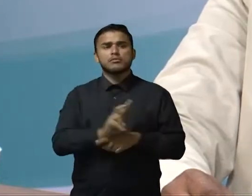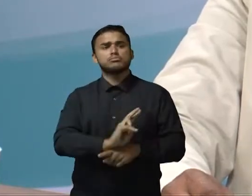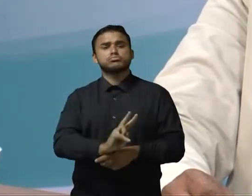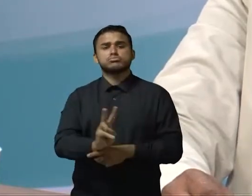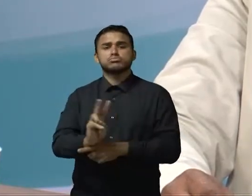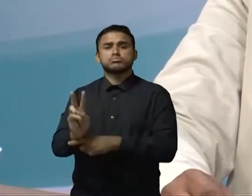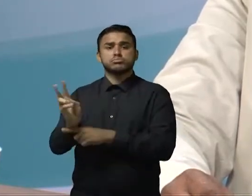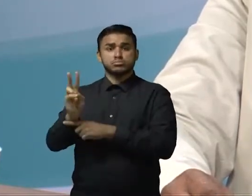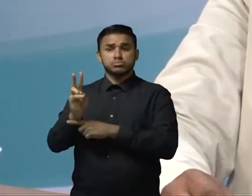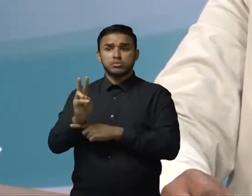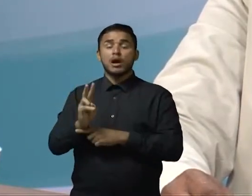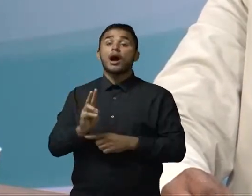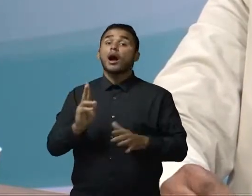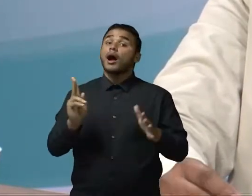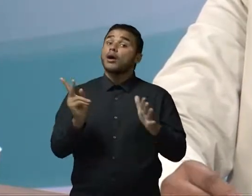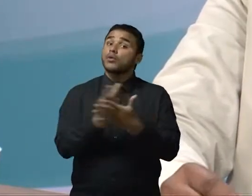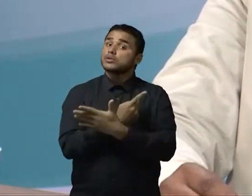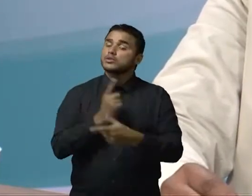os concursos